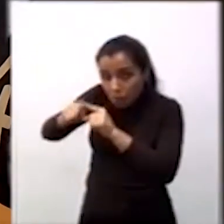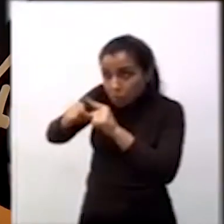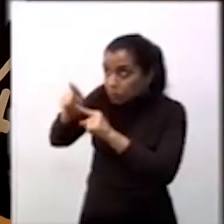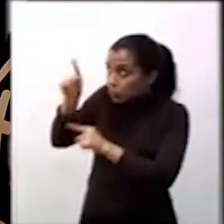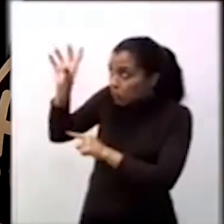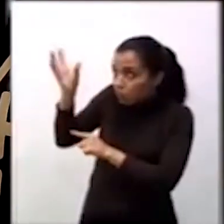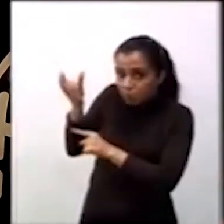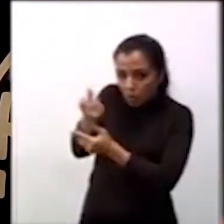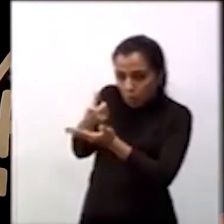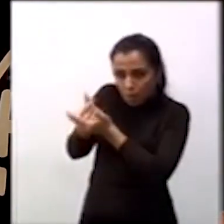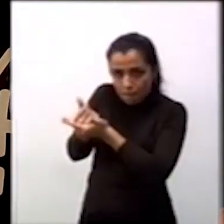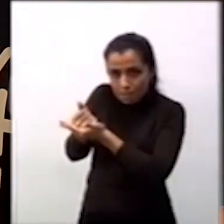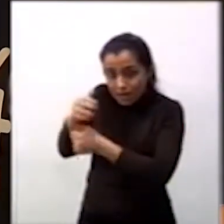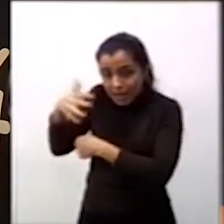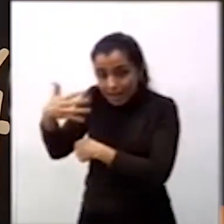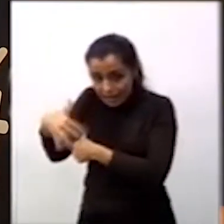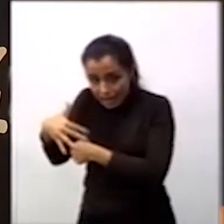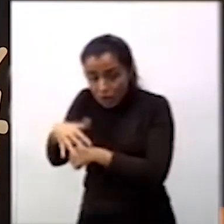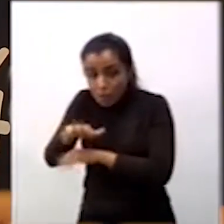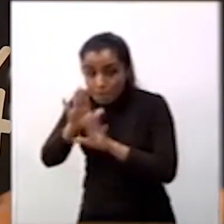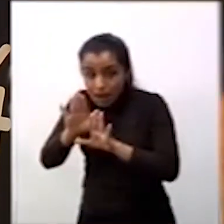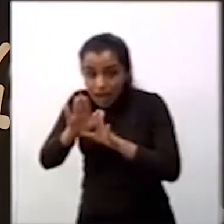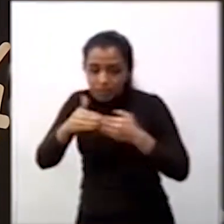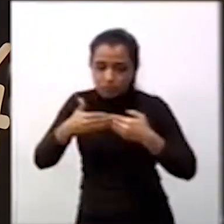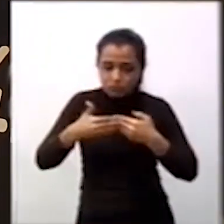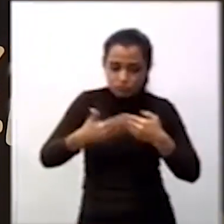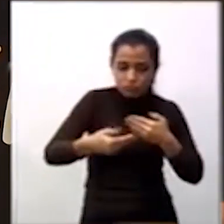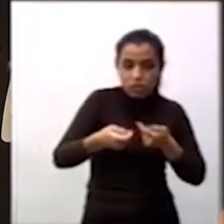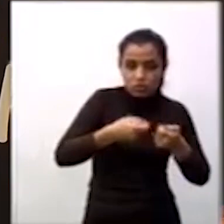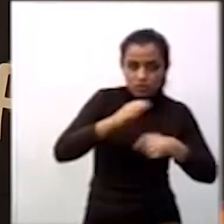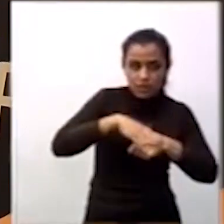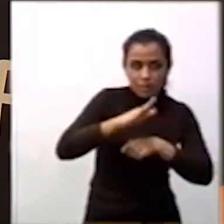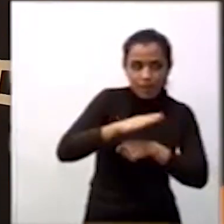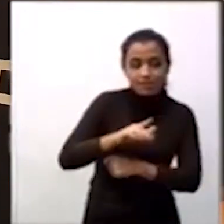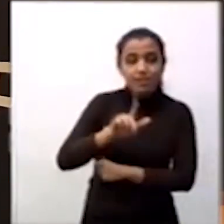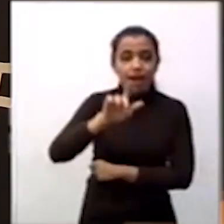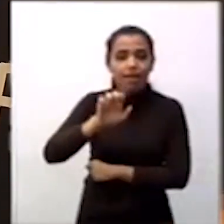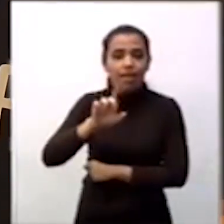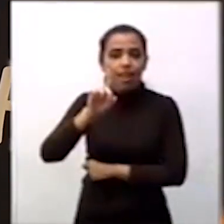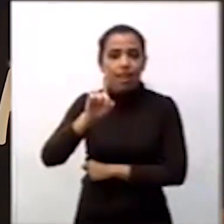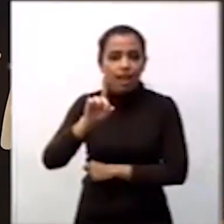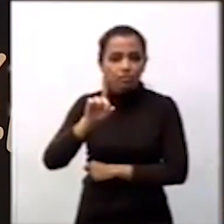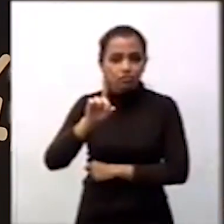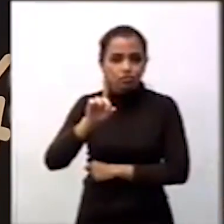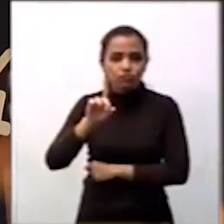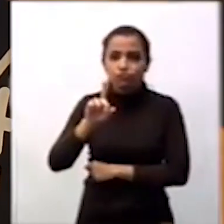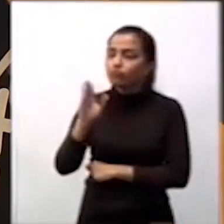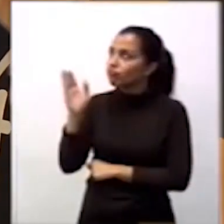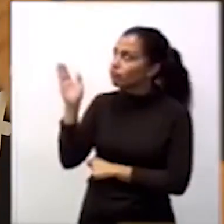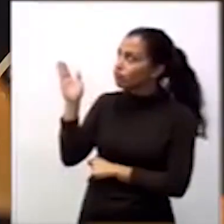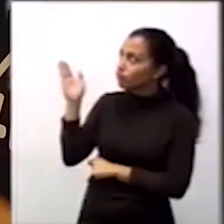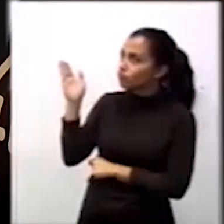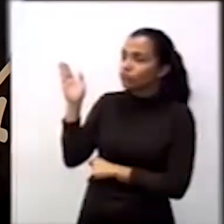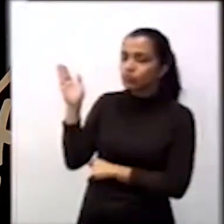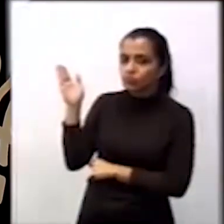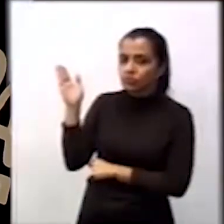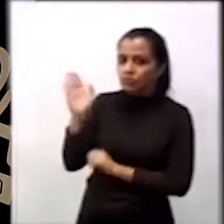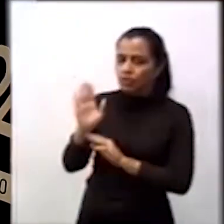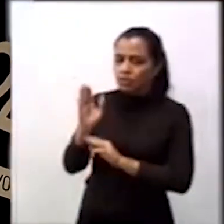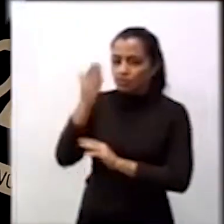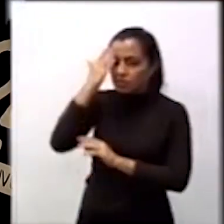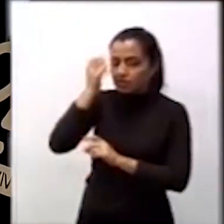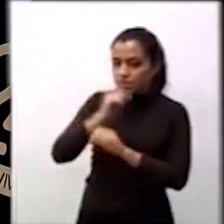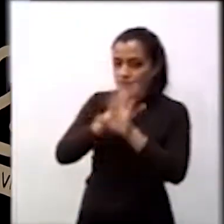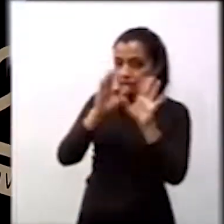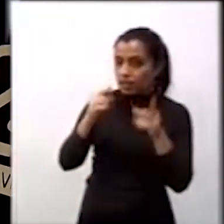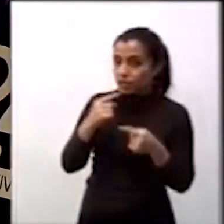depois, que são as lâmpadas de LED, né? E a física dos LEDs valeu inclusive prêmio Nobel. E aí vamos entender por quê.